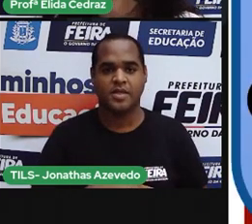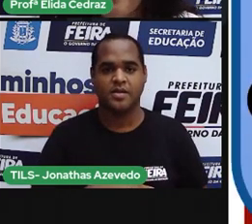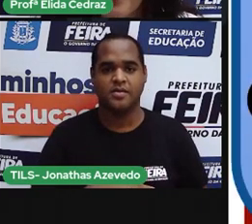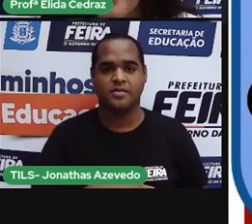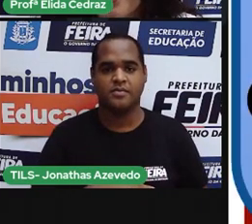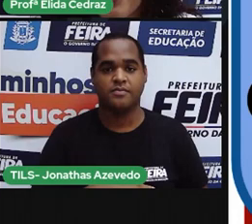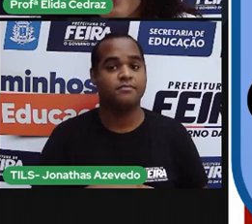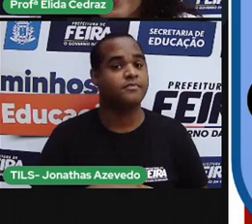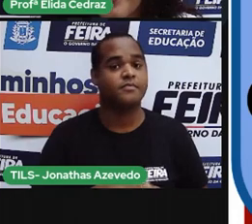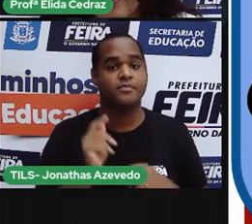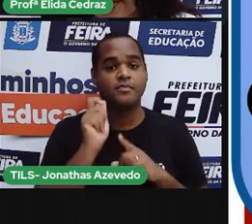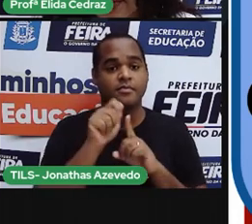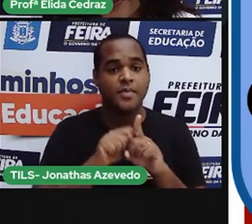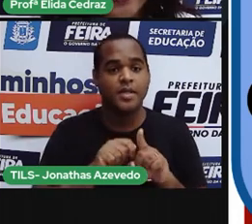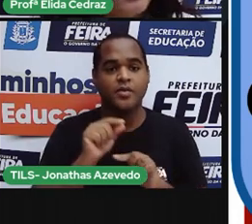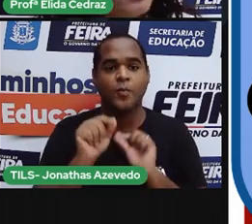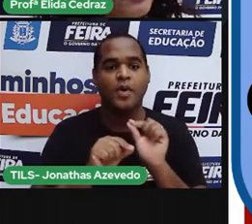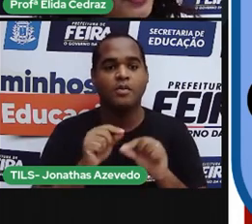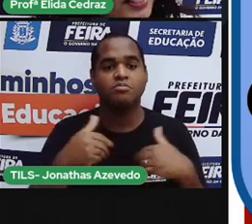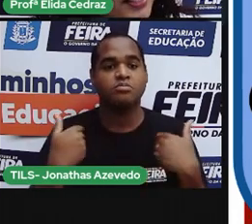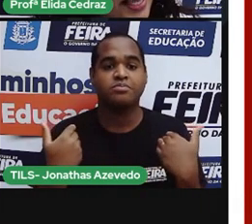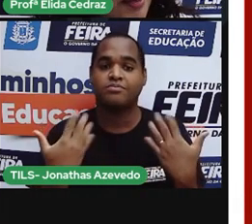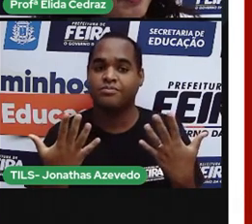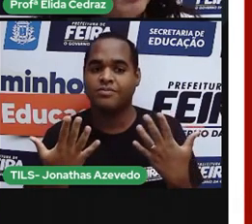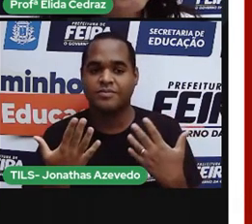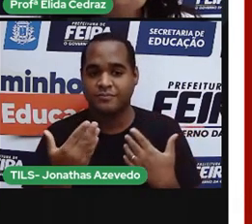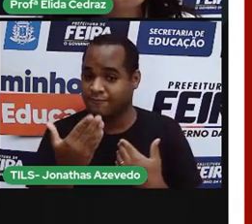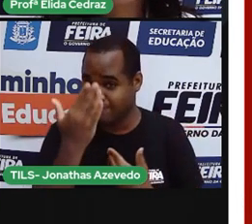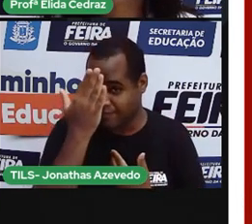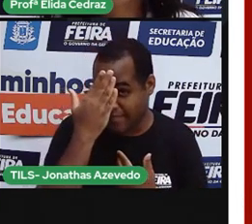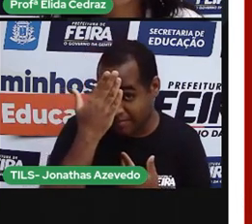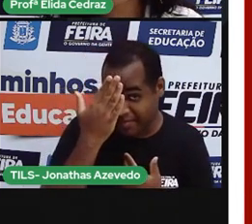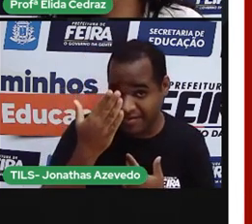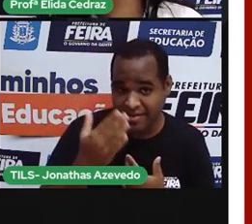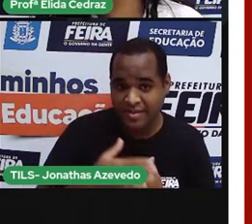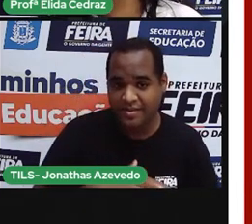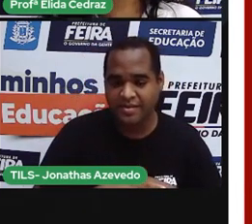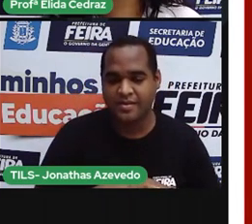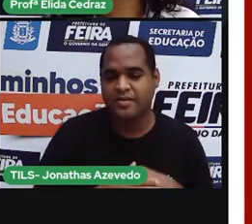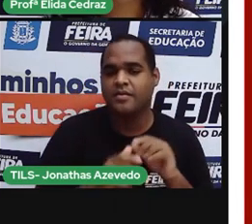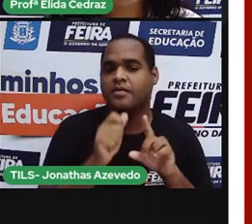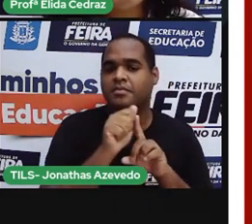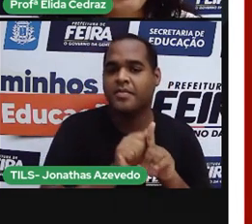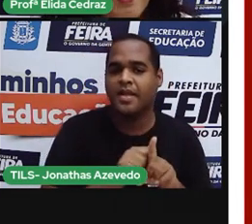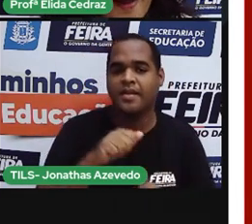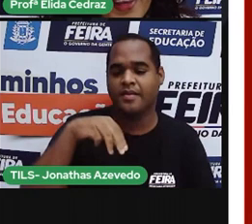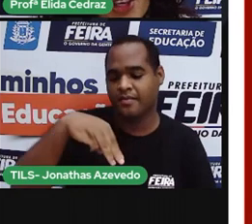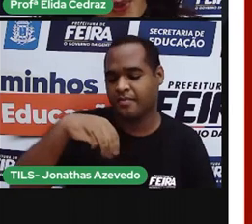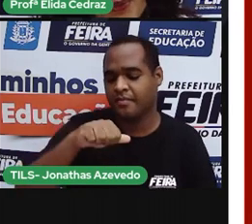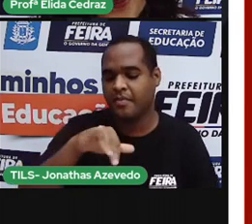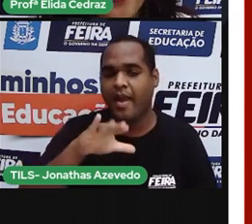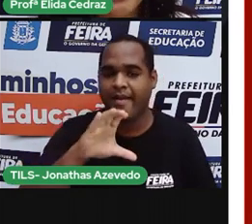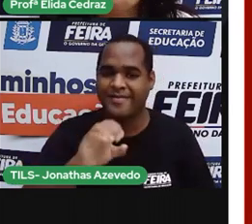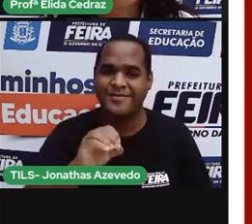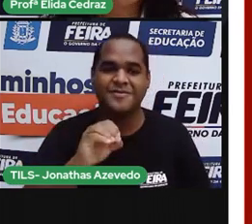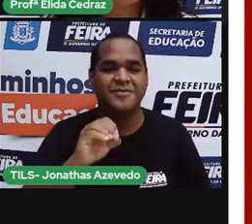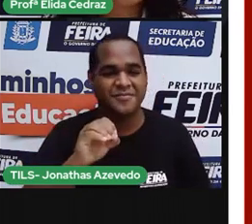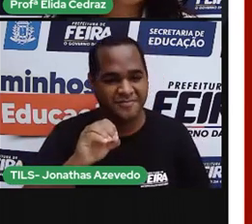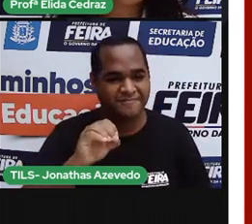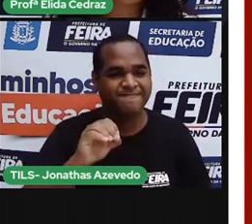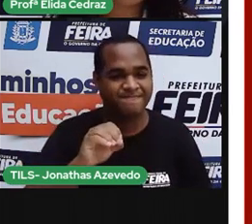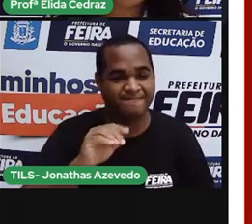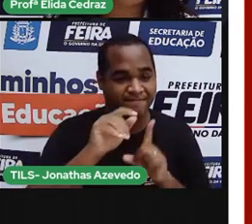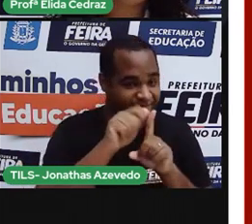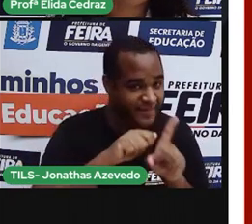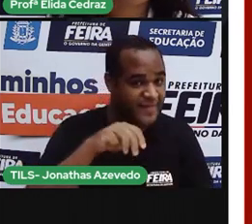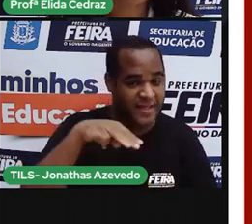Qual será o próximo mês? Vocês sabem? O mês de maio. O